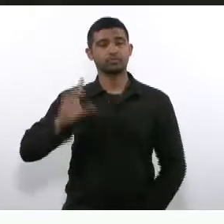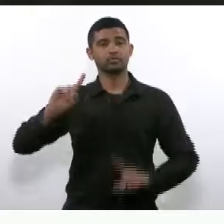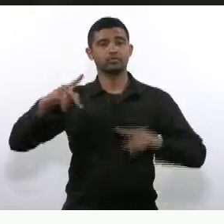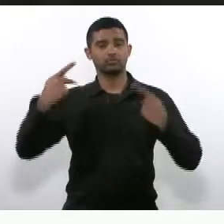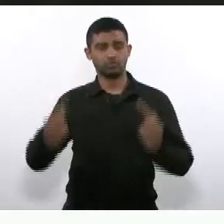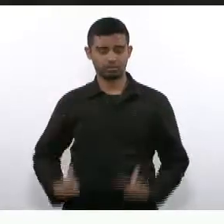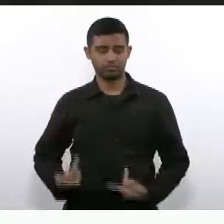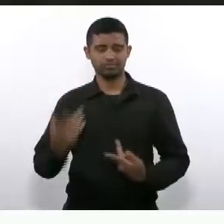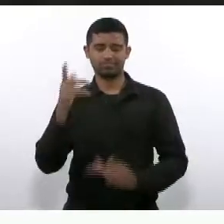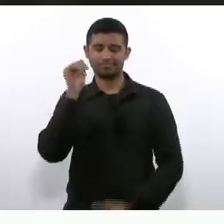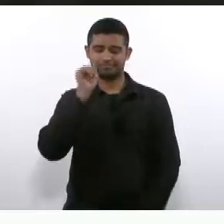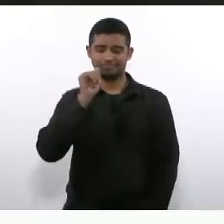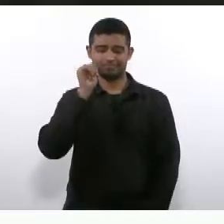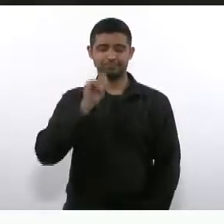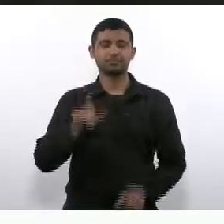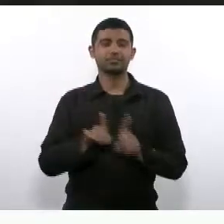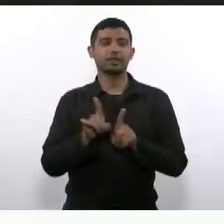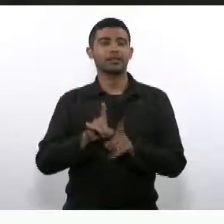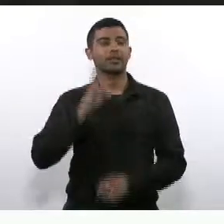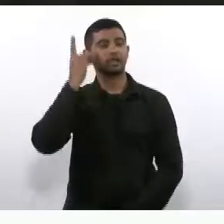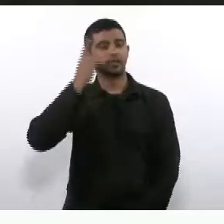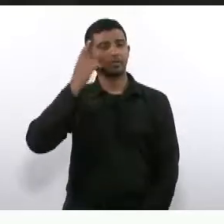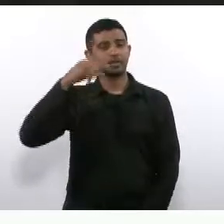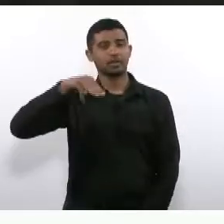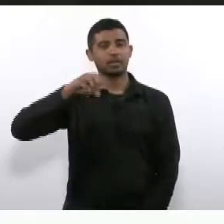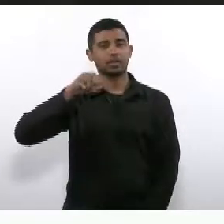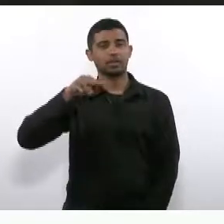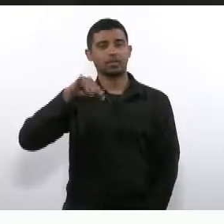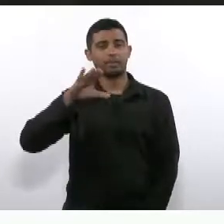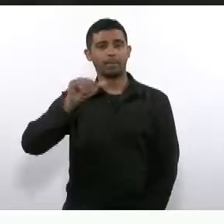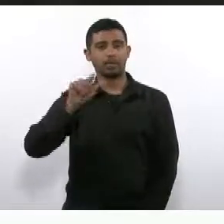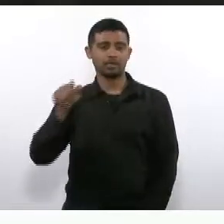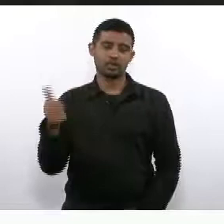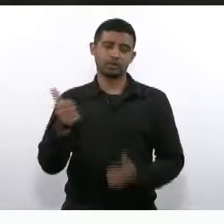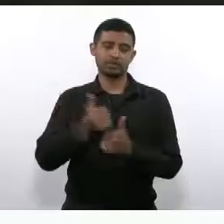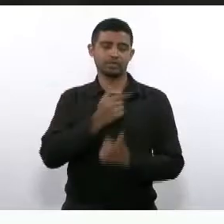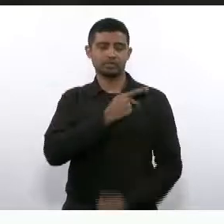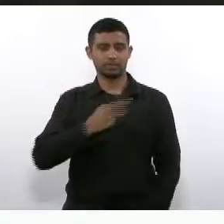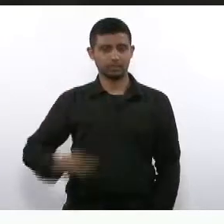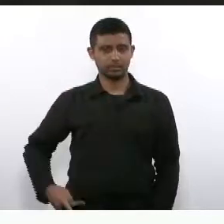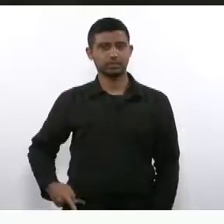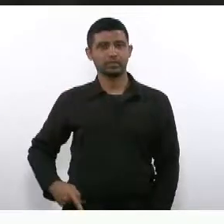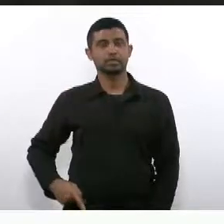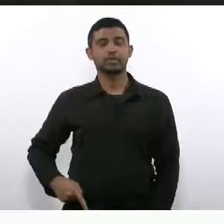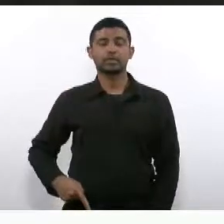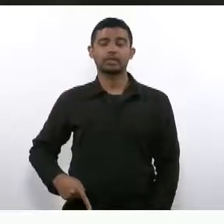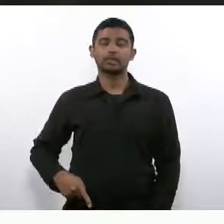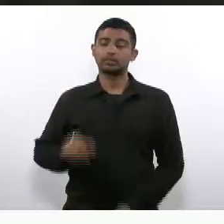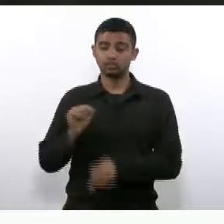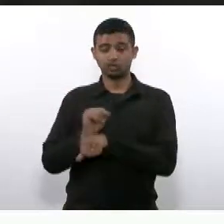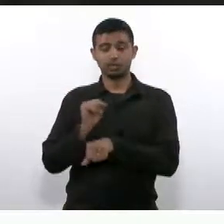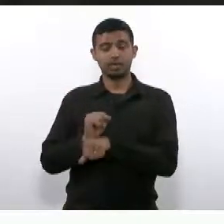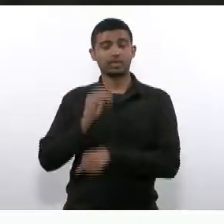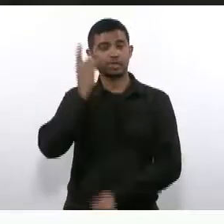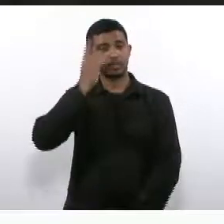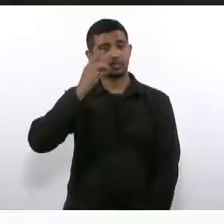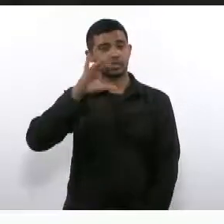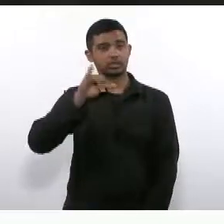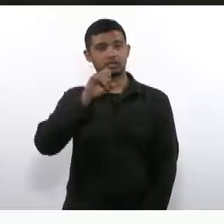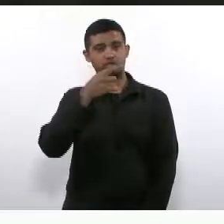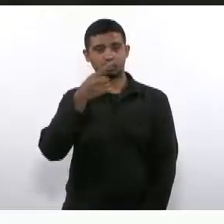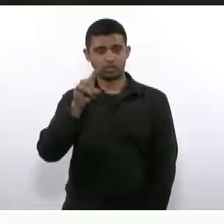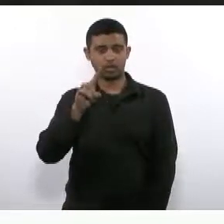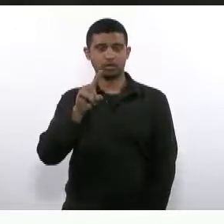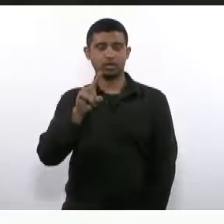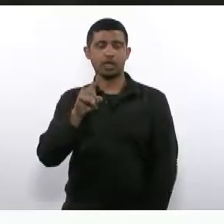da Mulher, e deputada Mônica Francisco, vice-presidente, com o deslocamento do deputado Chicão Bulhões, dou por